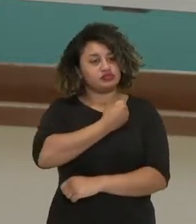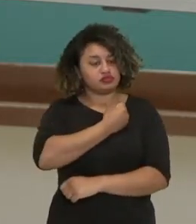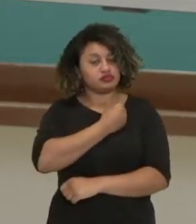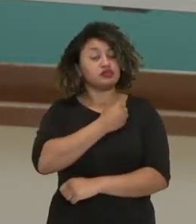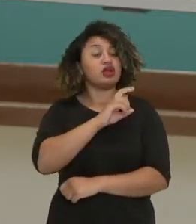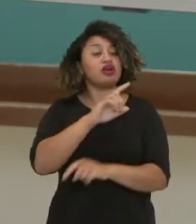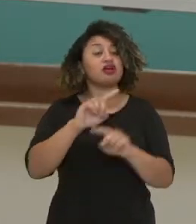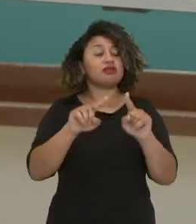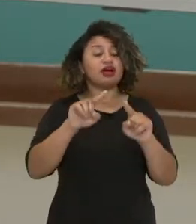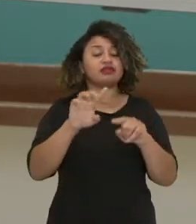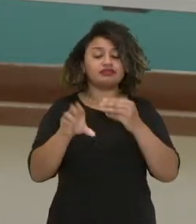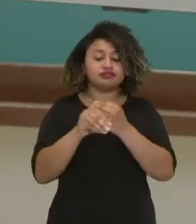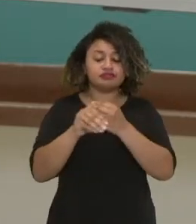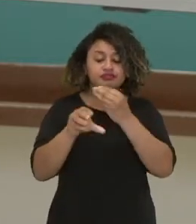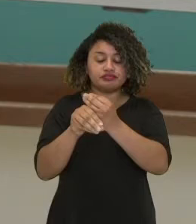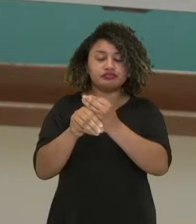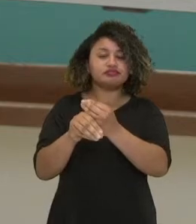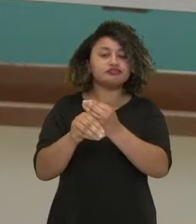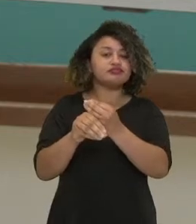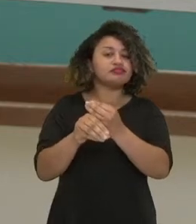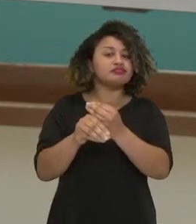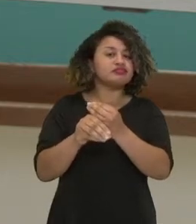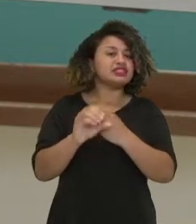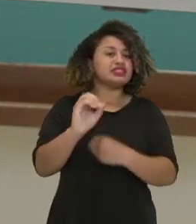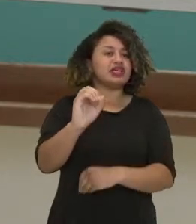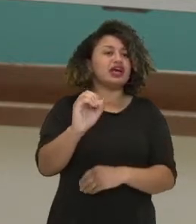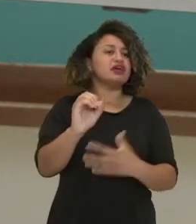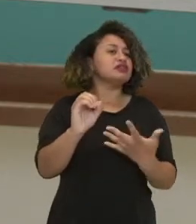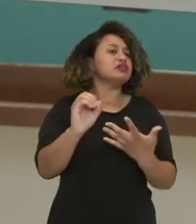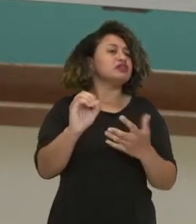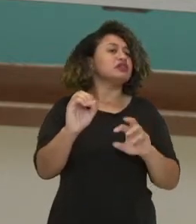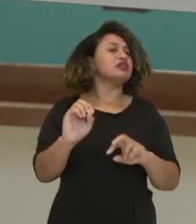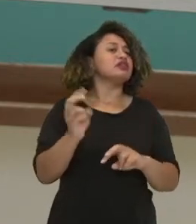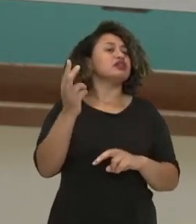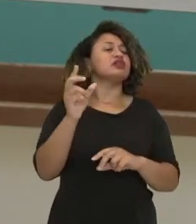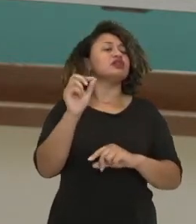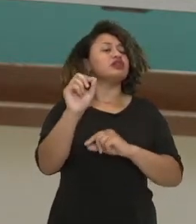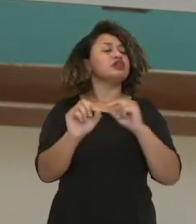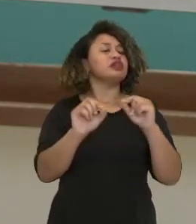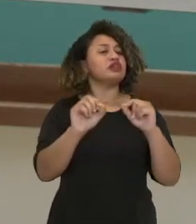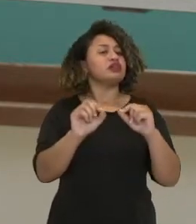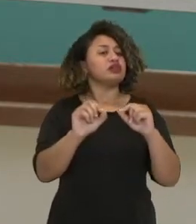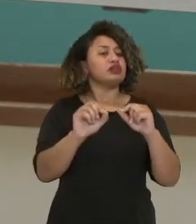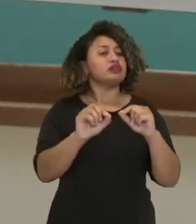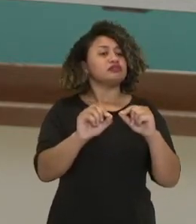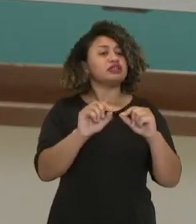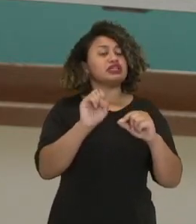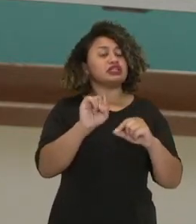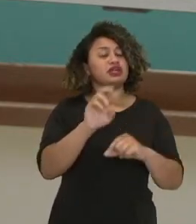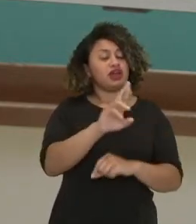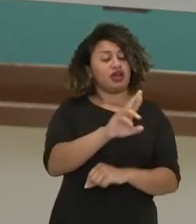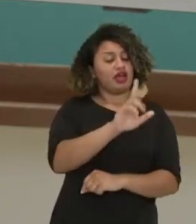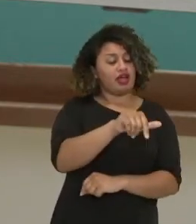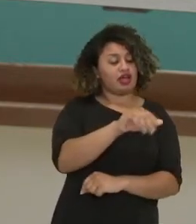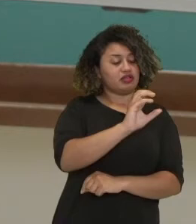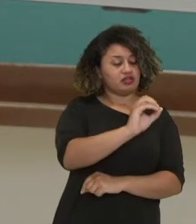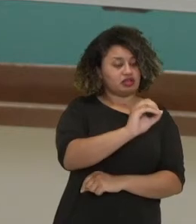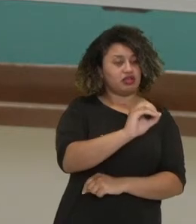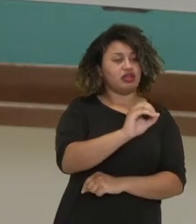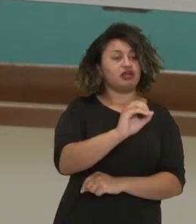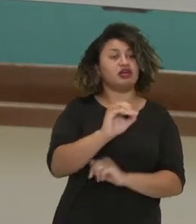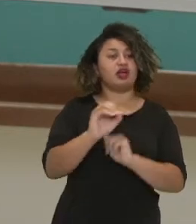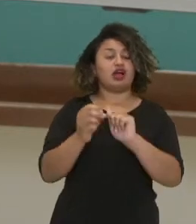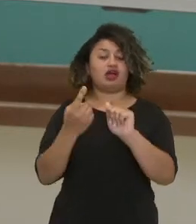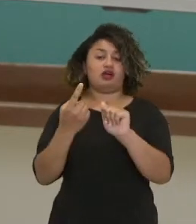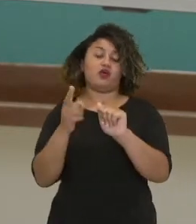você está acrescentando zero a ele. O que acontece? Olha aqui, pessoal, razão zero, vamos supor que o nosso A1